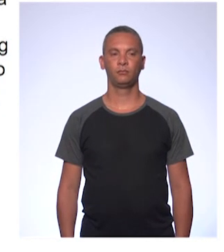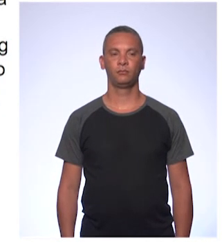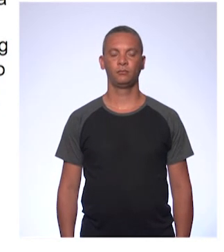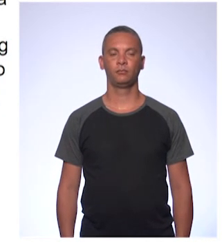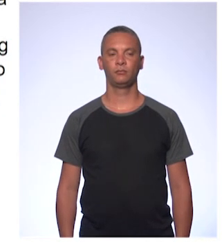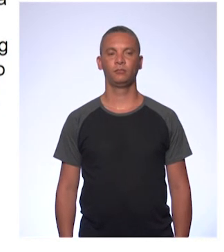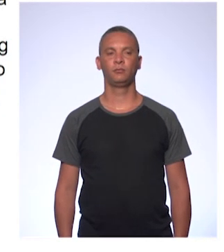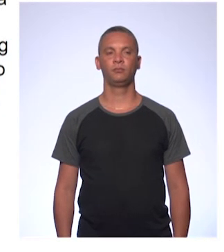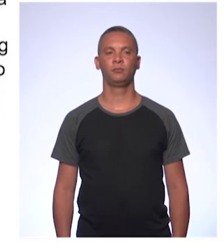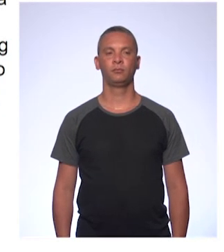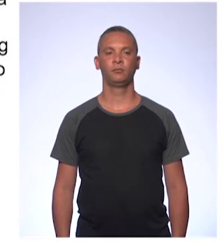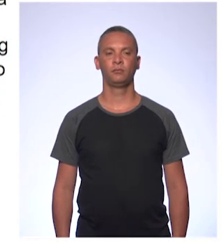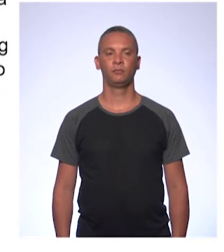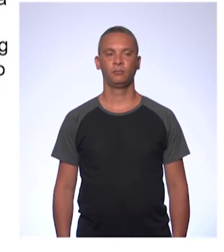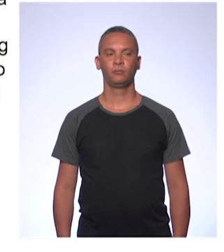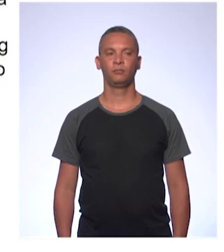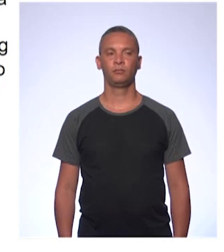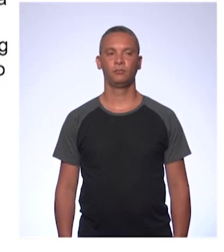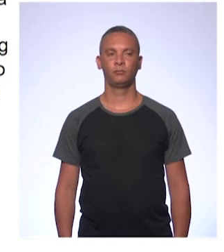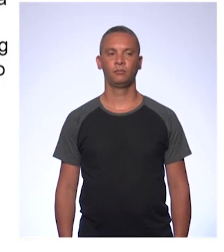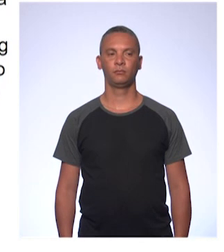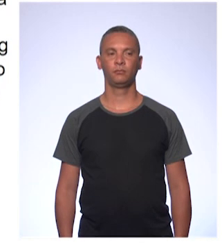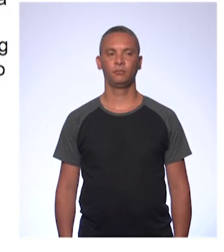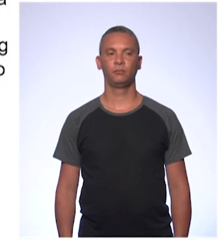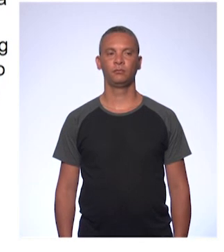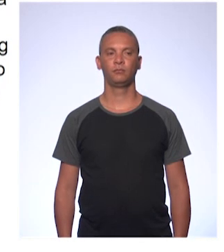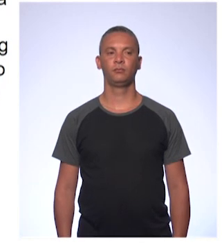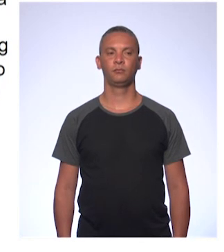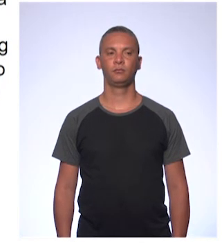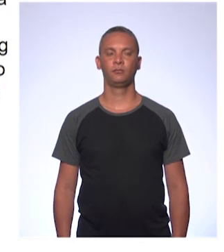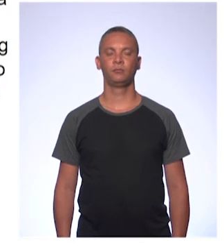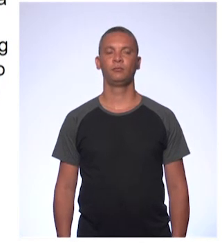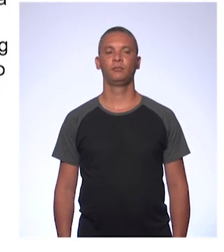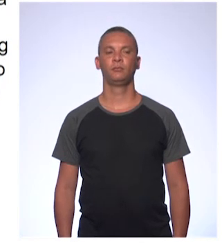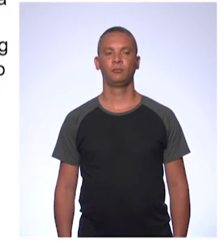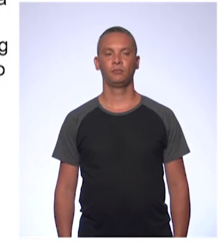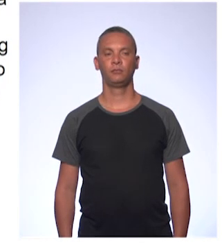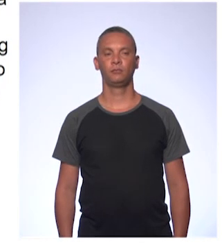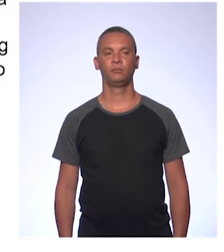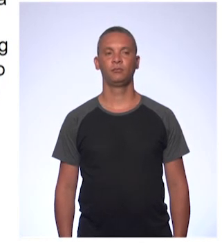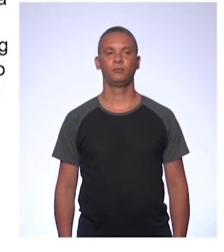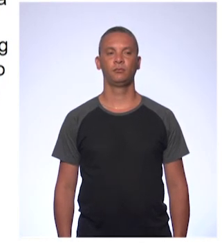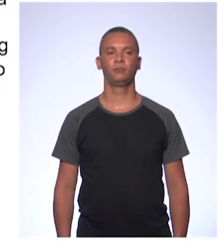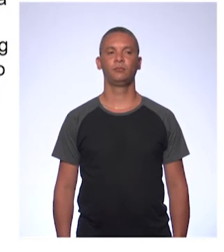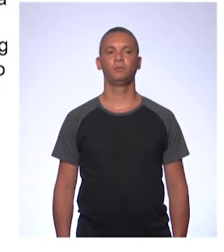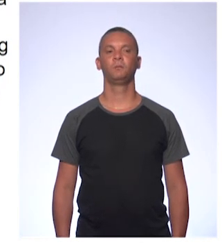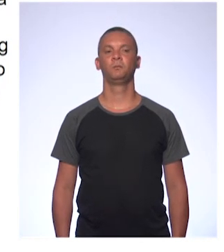que suelen circular por debajo de las mesas en